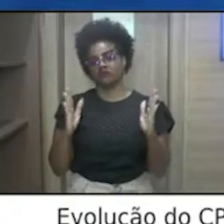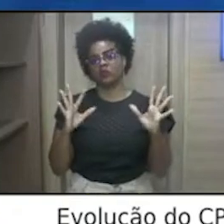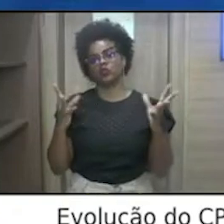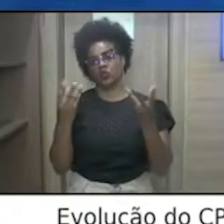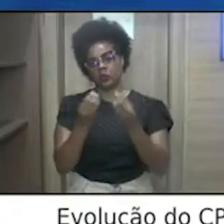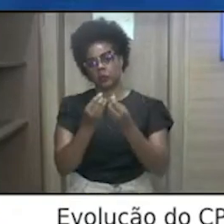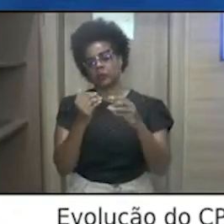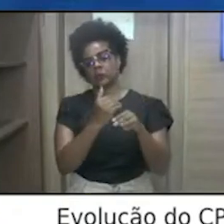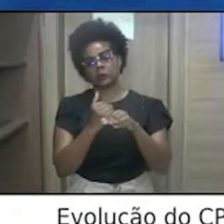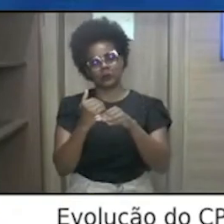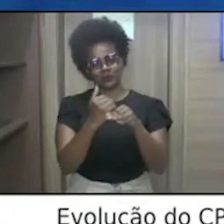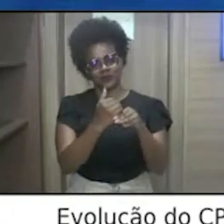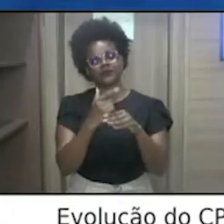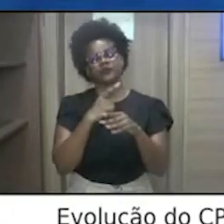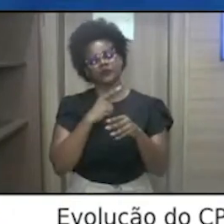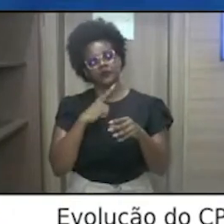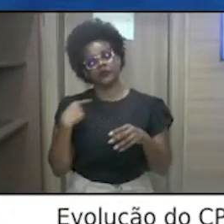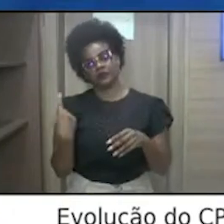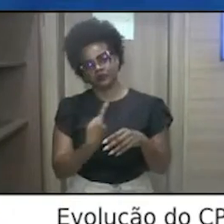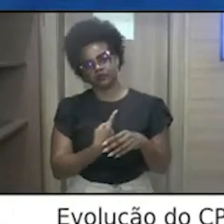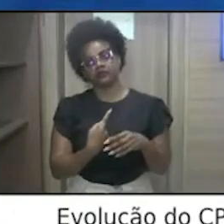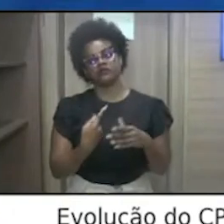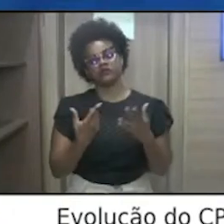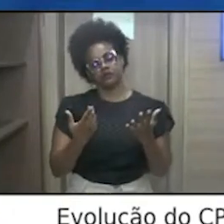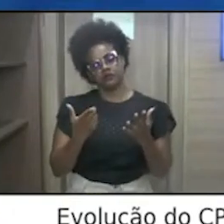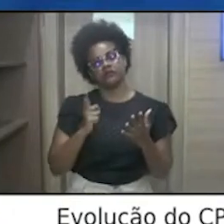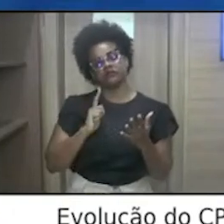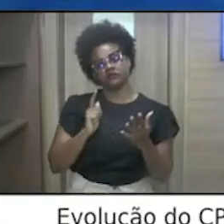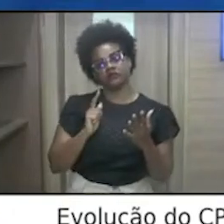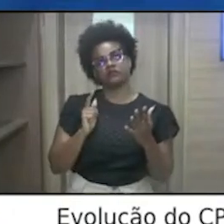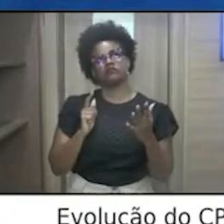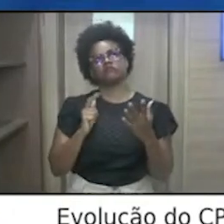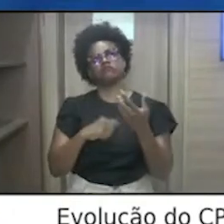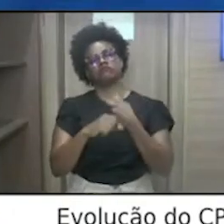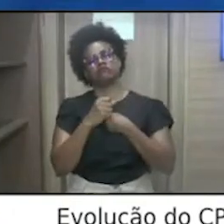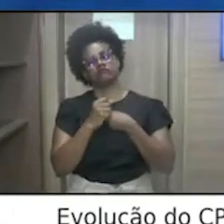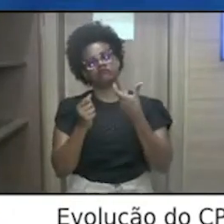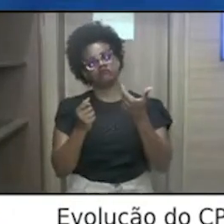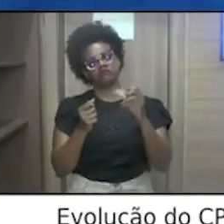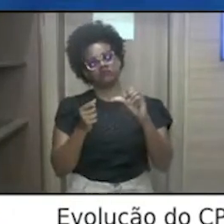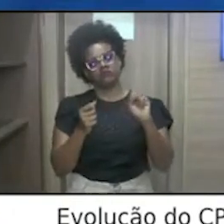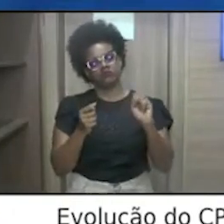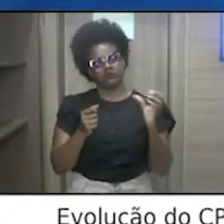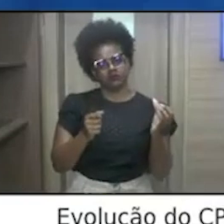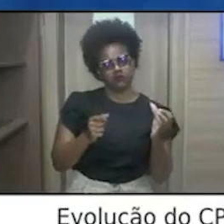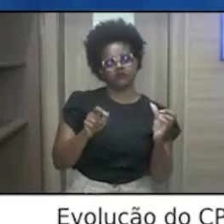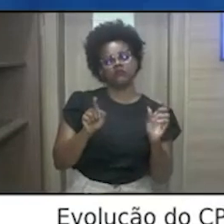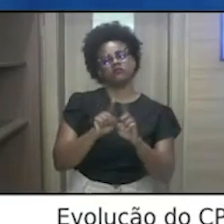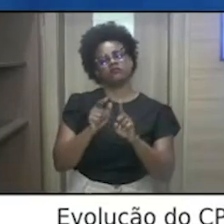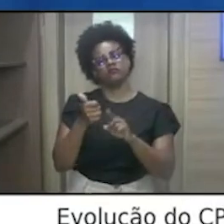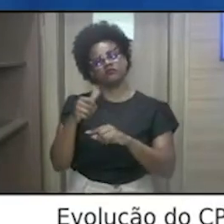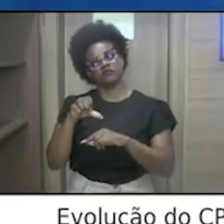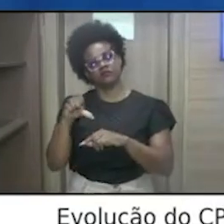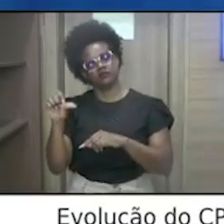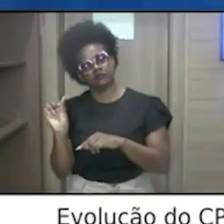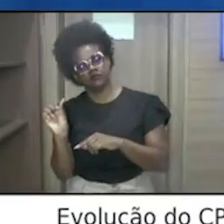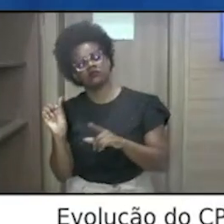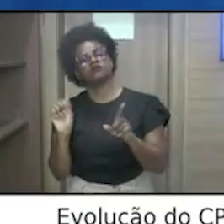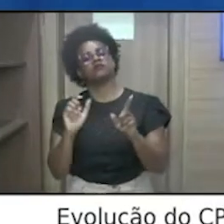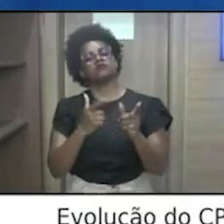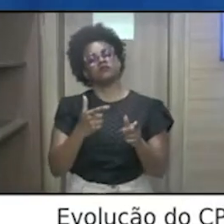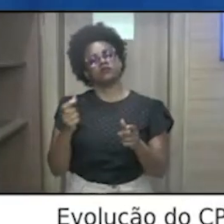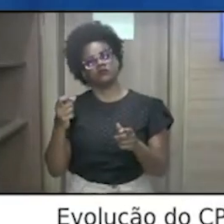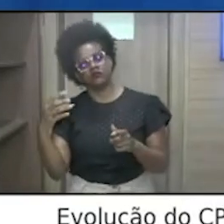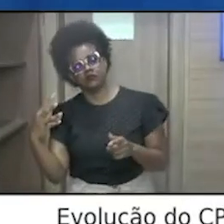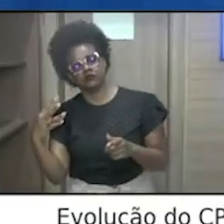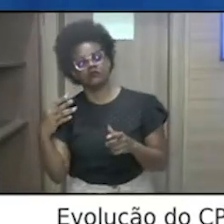um padrão. E nós, nos últimos inquéritos, então, em 86, em 96 só foi entre escolares, 2003,